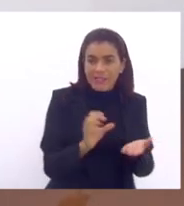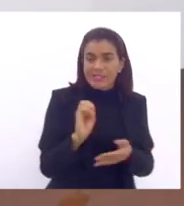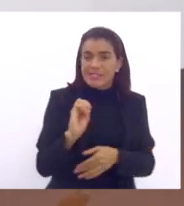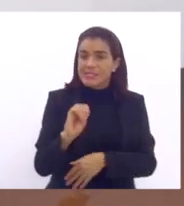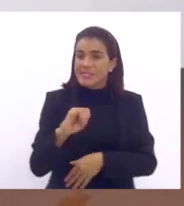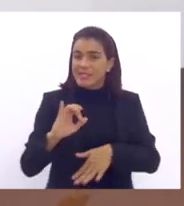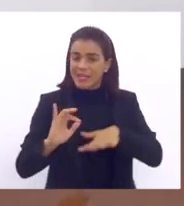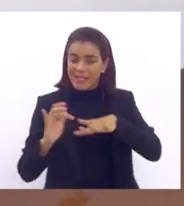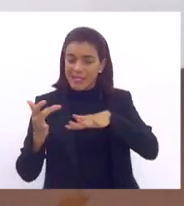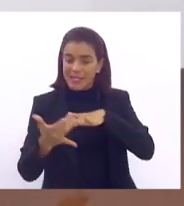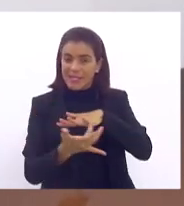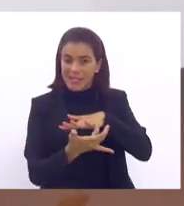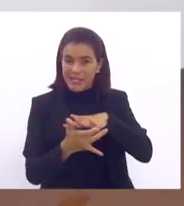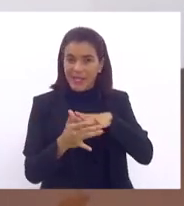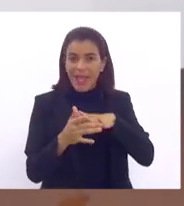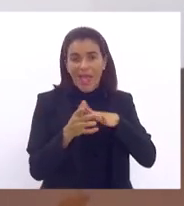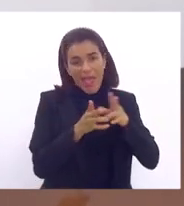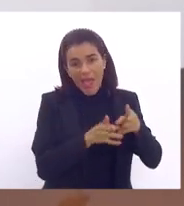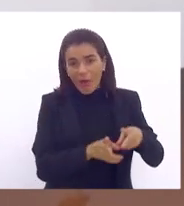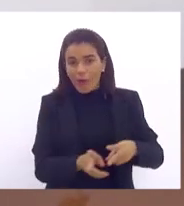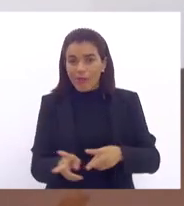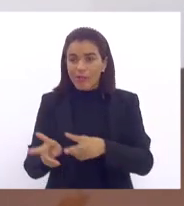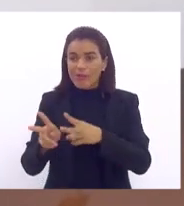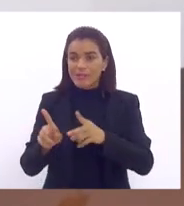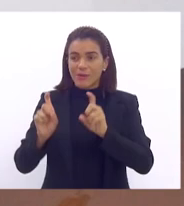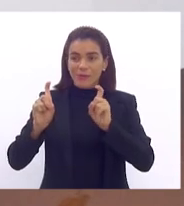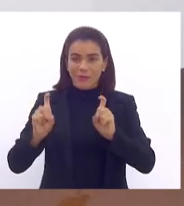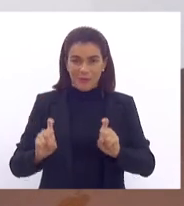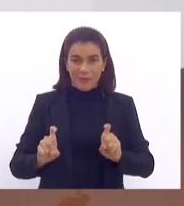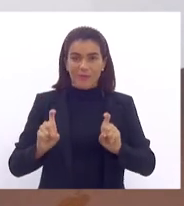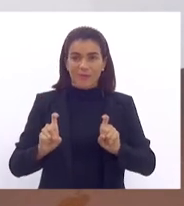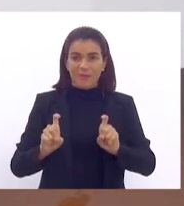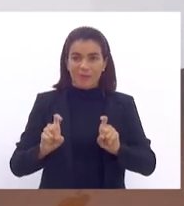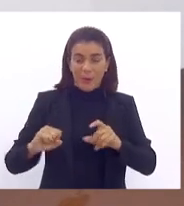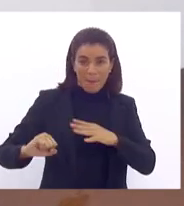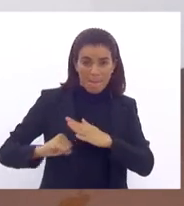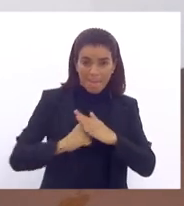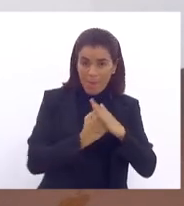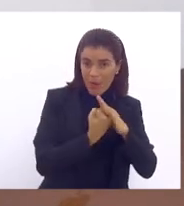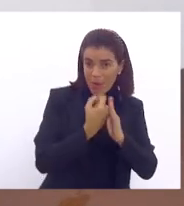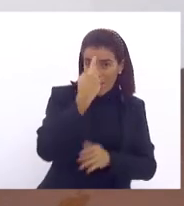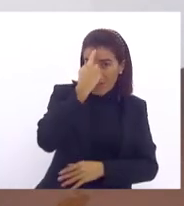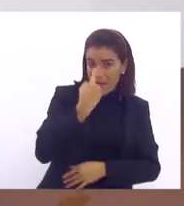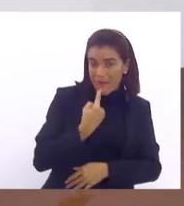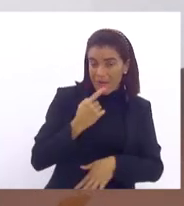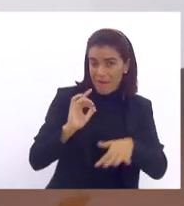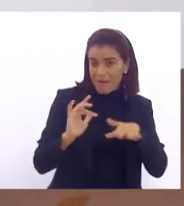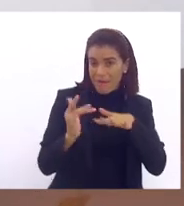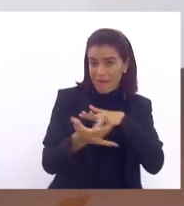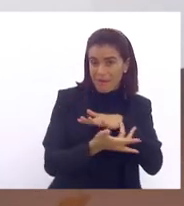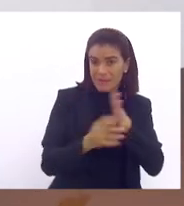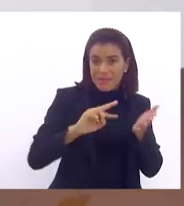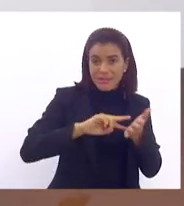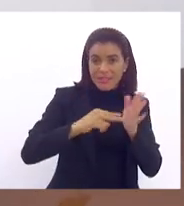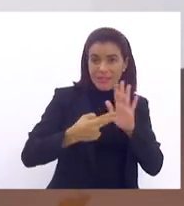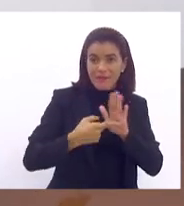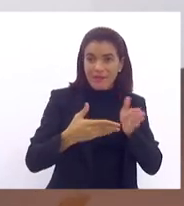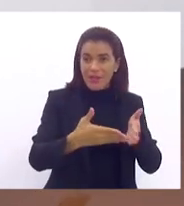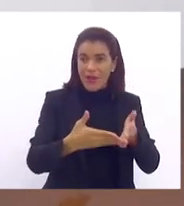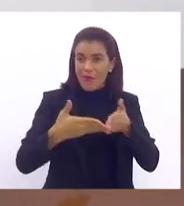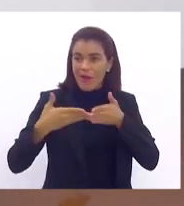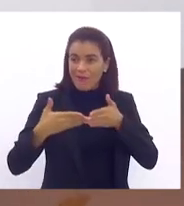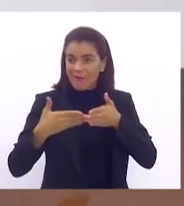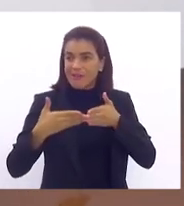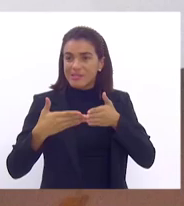sociis são a prorrogação do mandato bloquear o perfil do parlamentar na rede social equivale